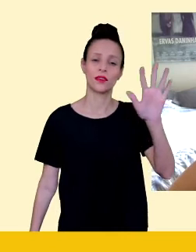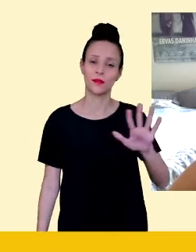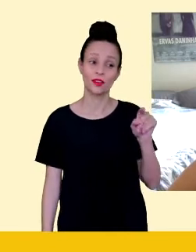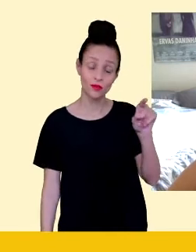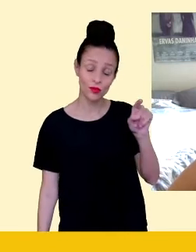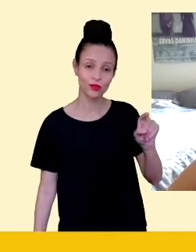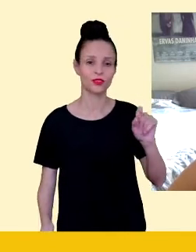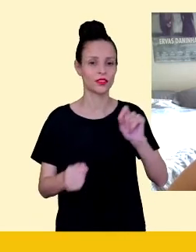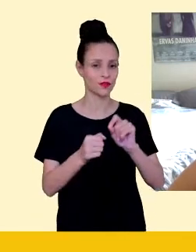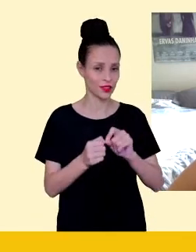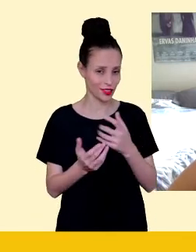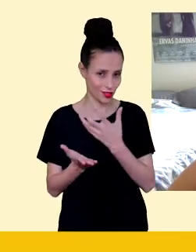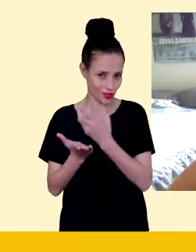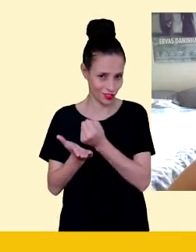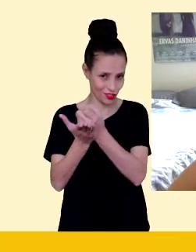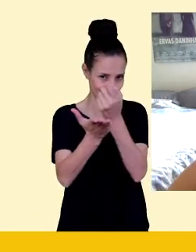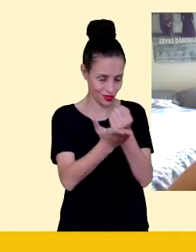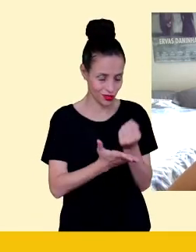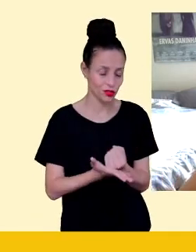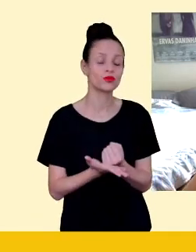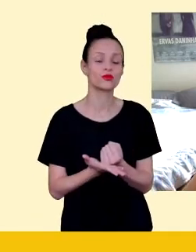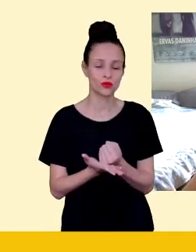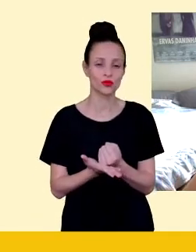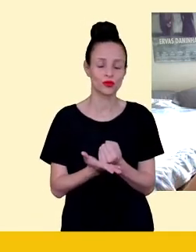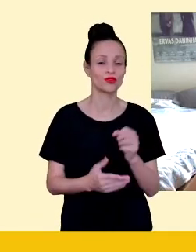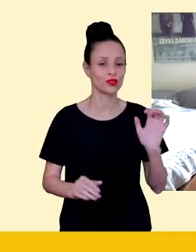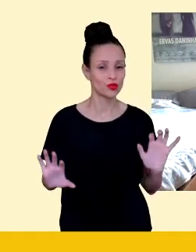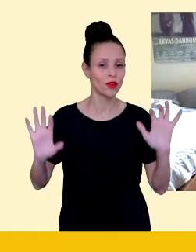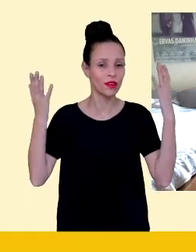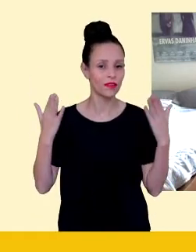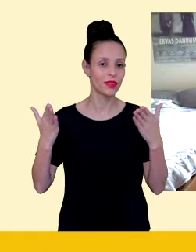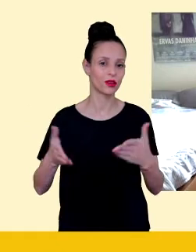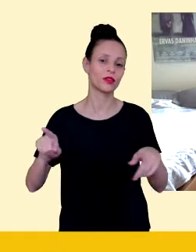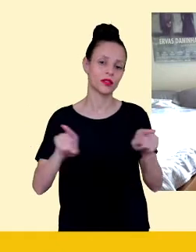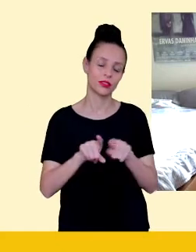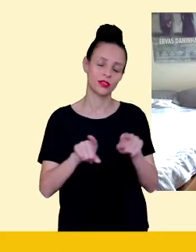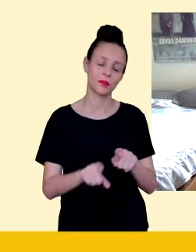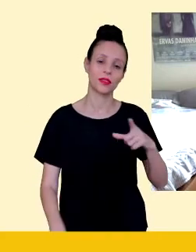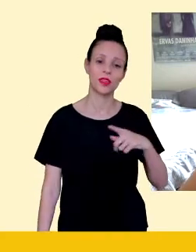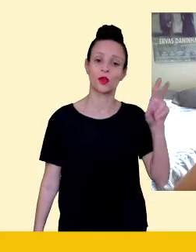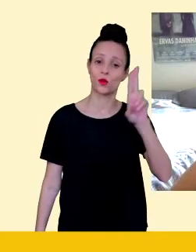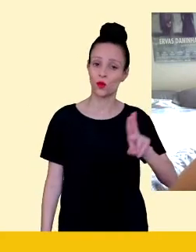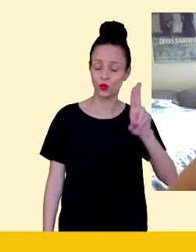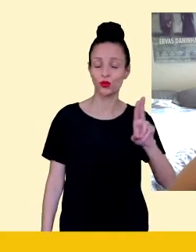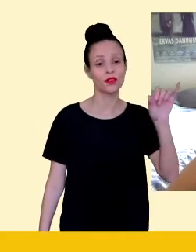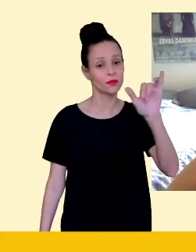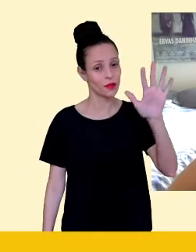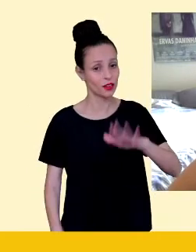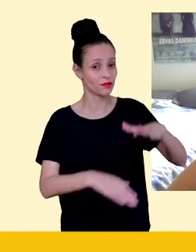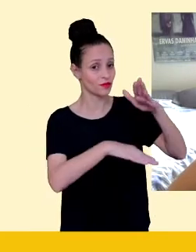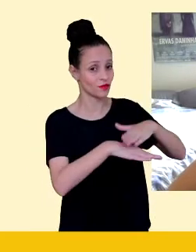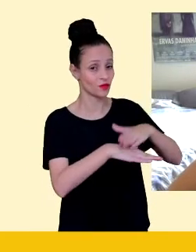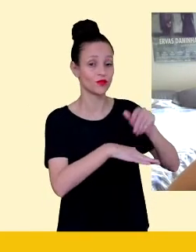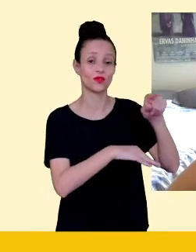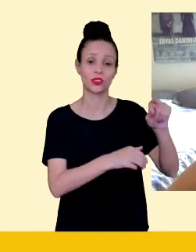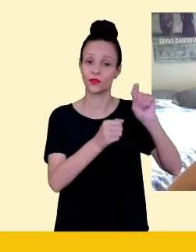se constituindo como uma espécie de personagem também, já que a gente tem imagens ali do senhor fazendo registros, né, de